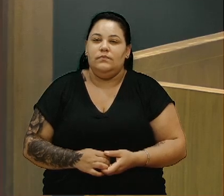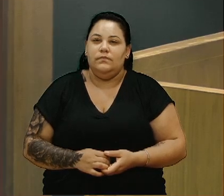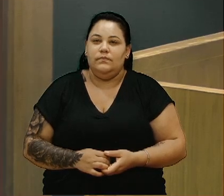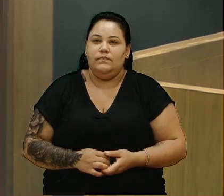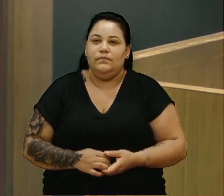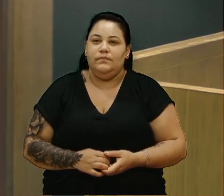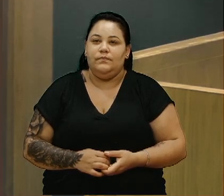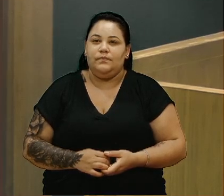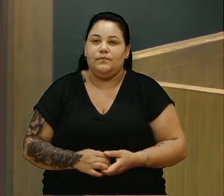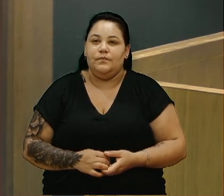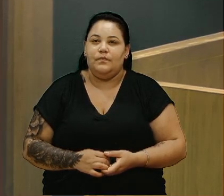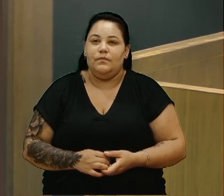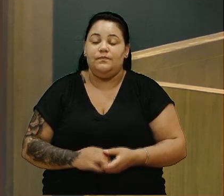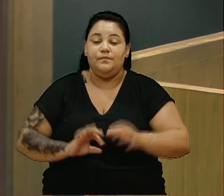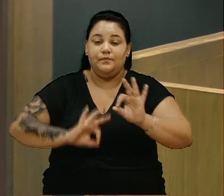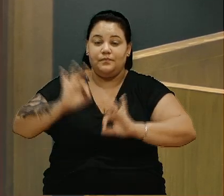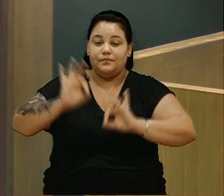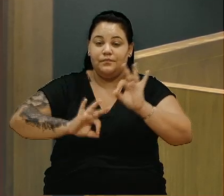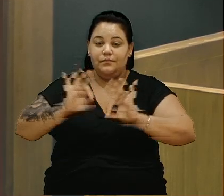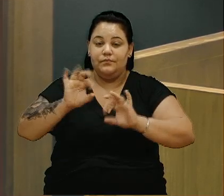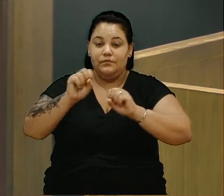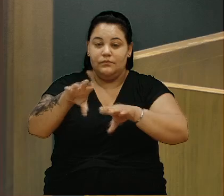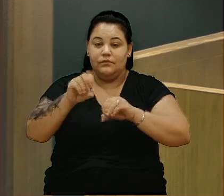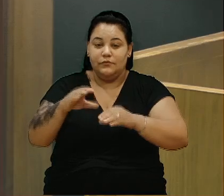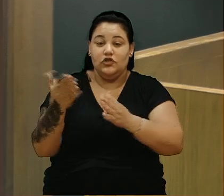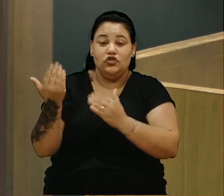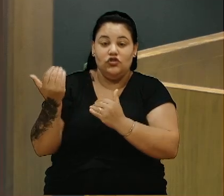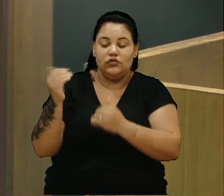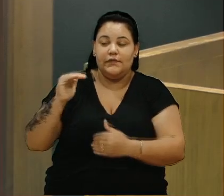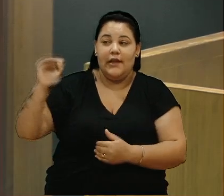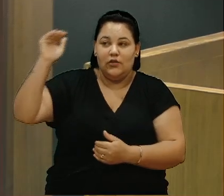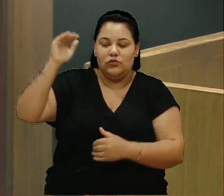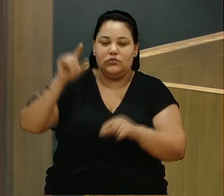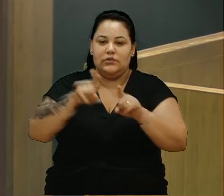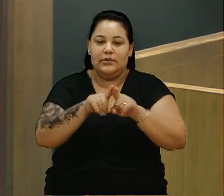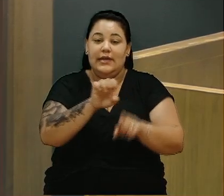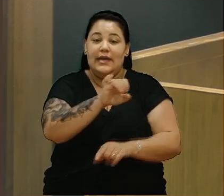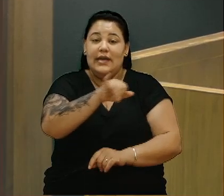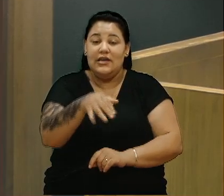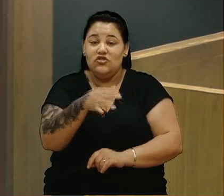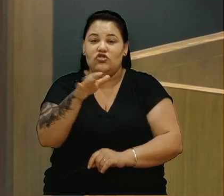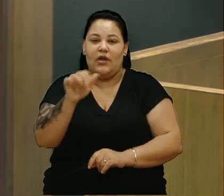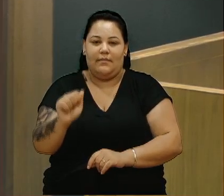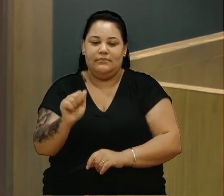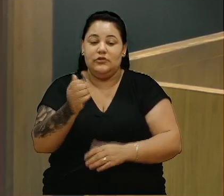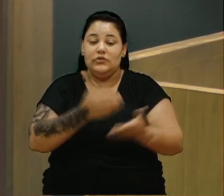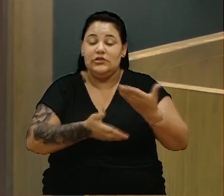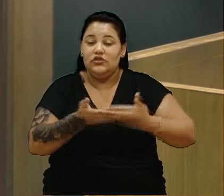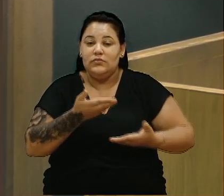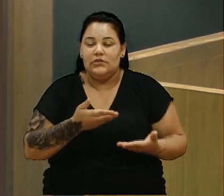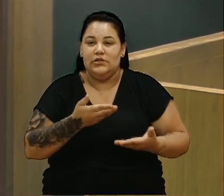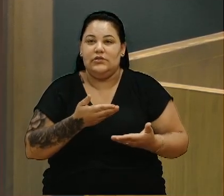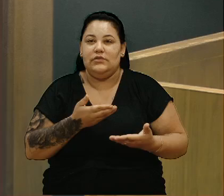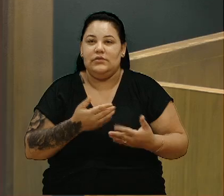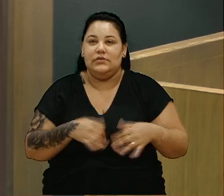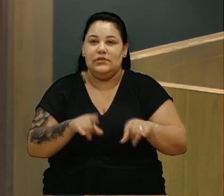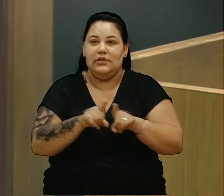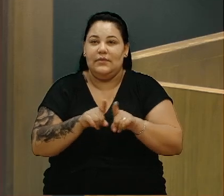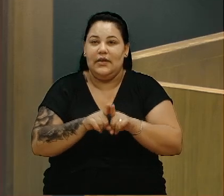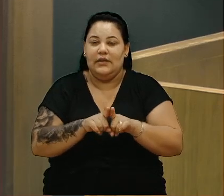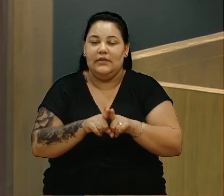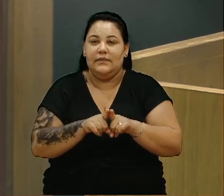Reorganizar a educação de jovens e adultos. EJA, e o atendimento aos estudantes com